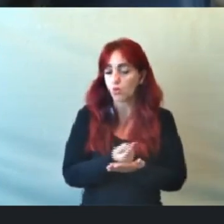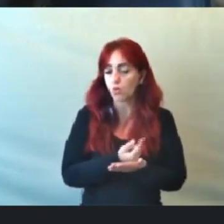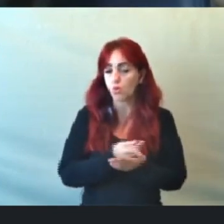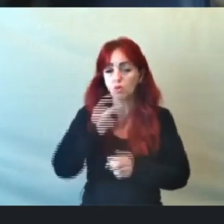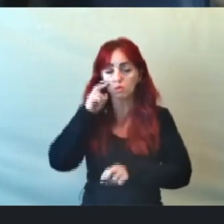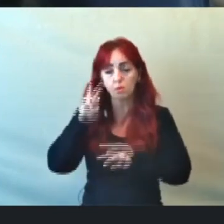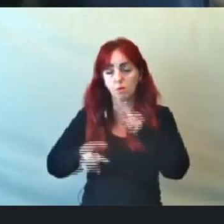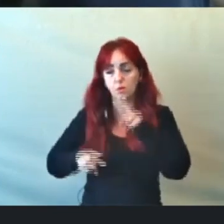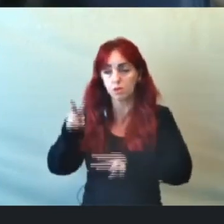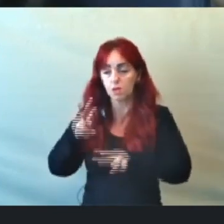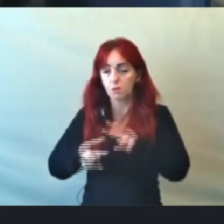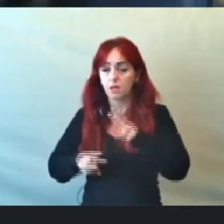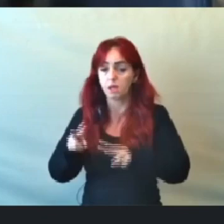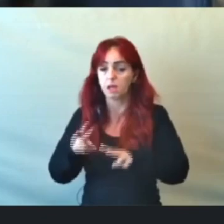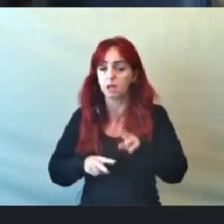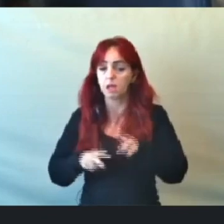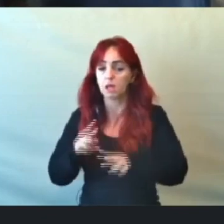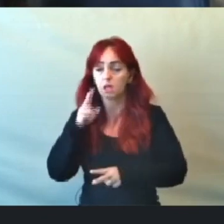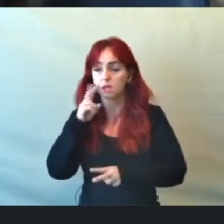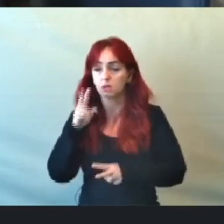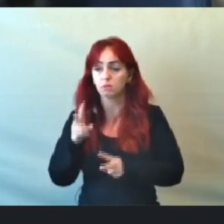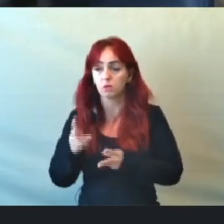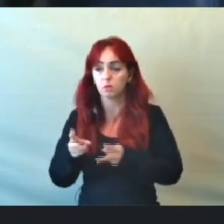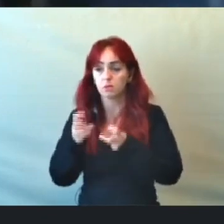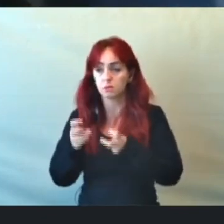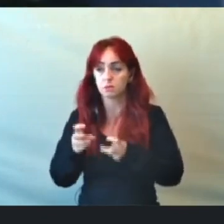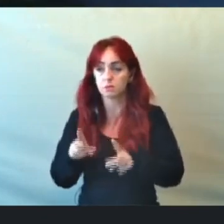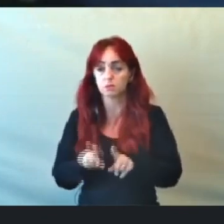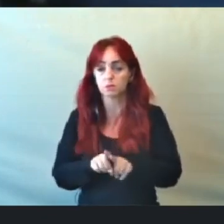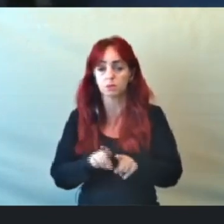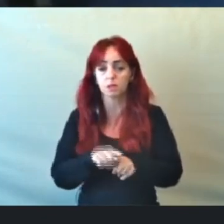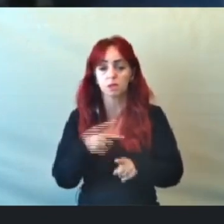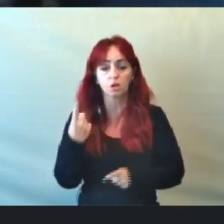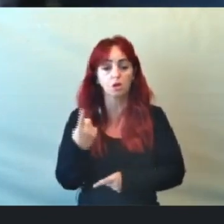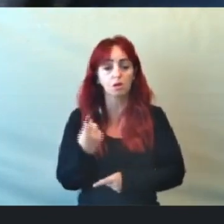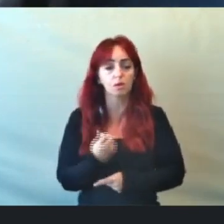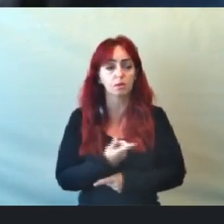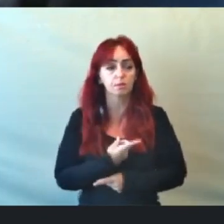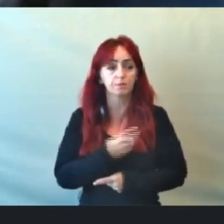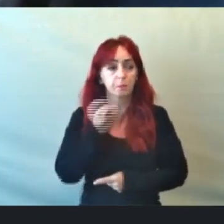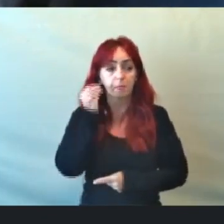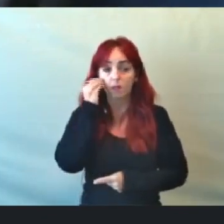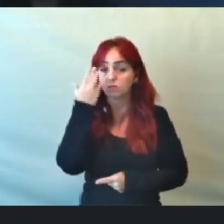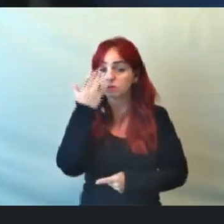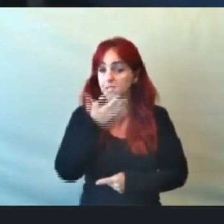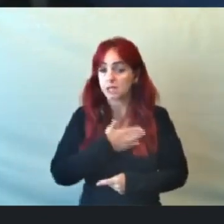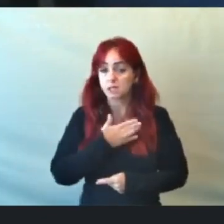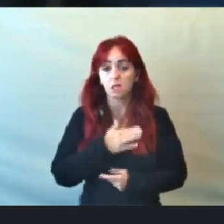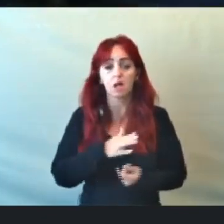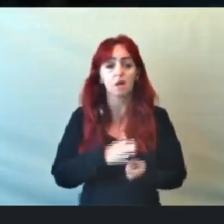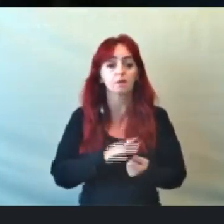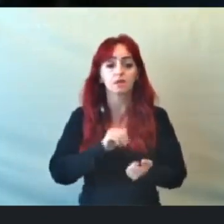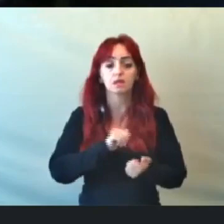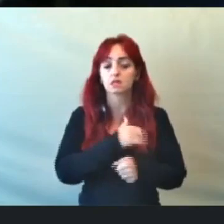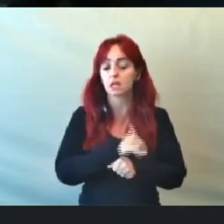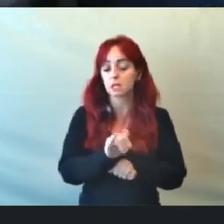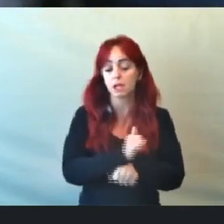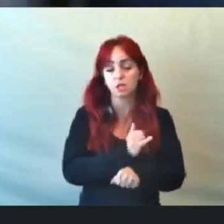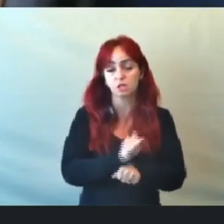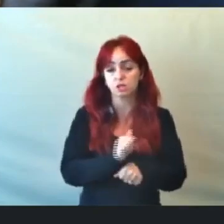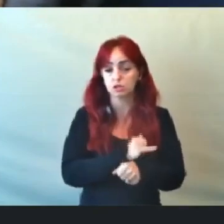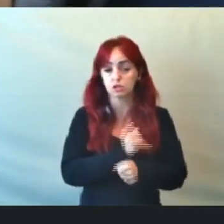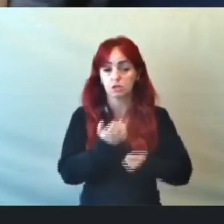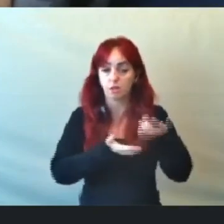teledetecção, nós não estamos testando nenhuma alternativa de tratamento. Mas a academia, e não só